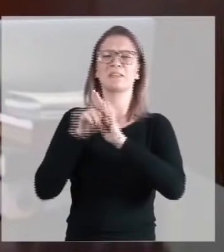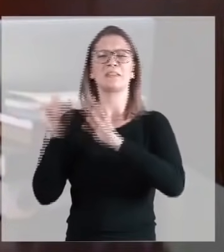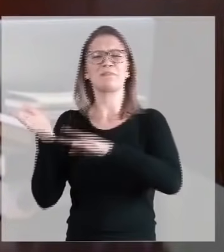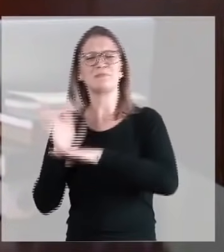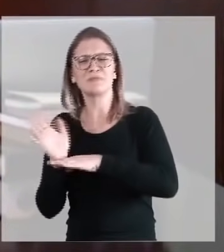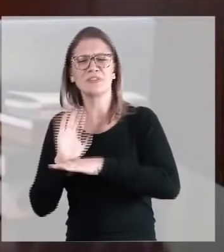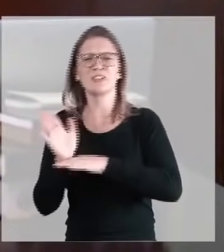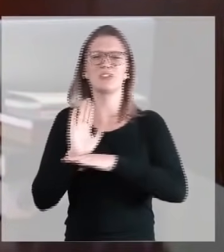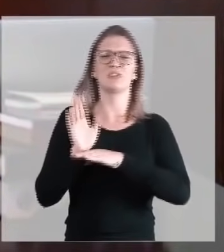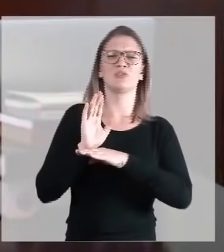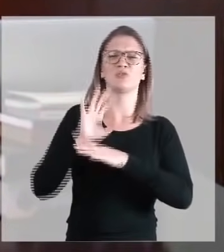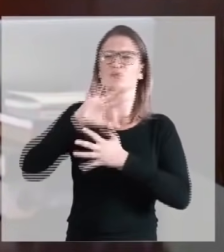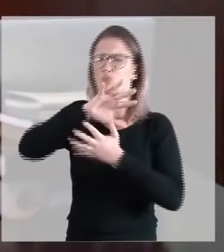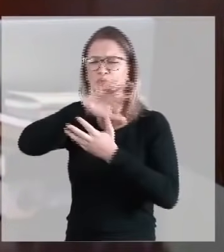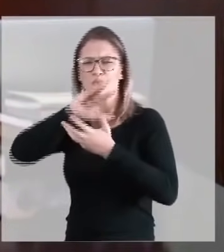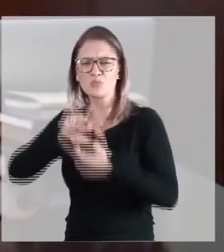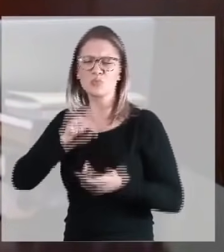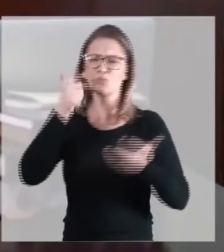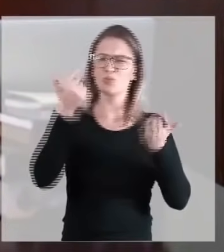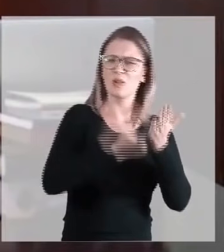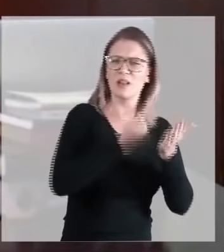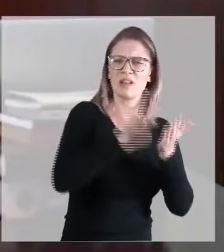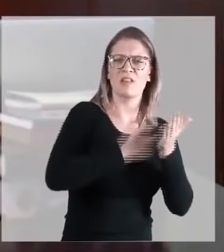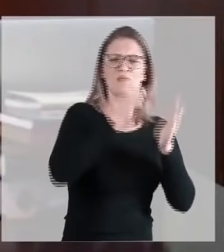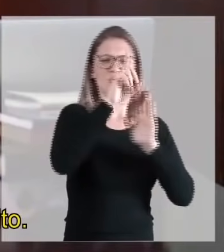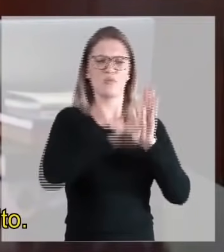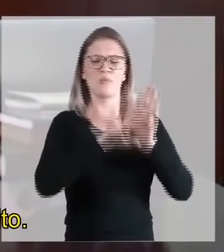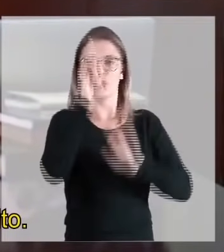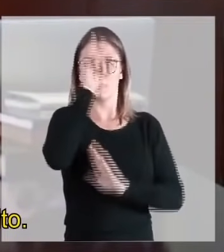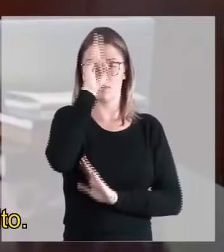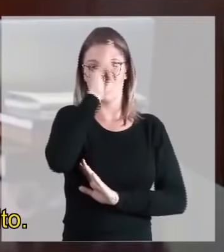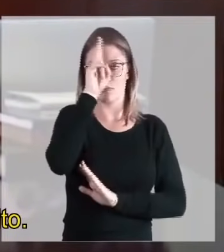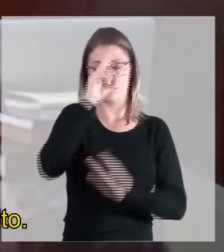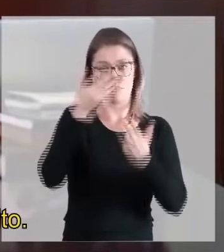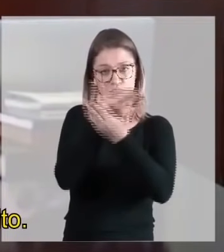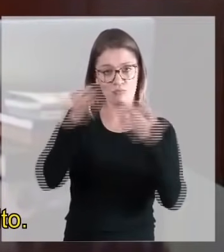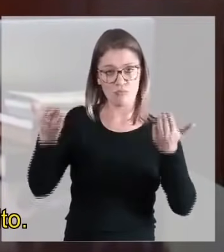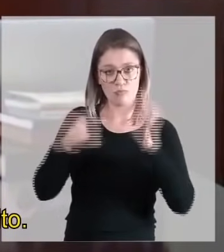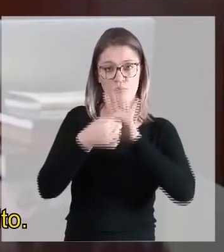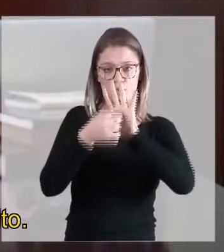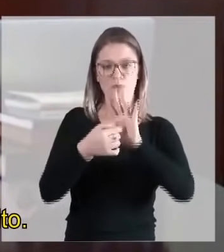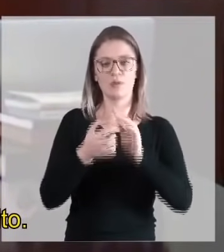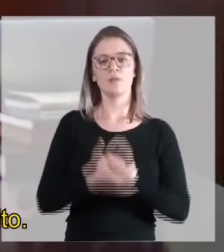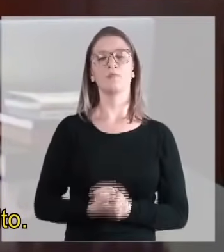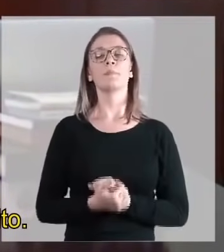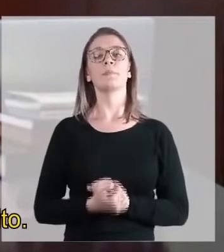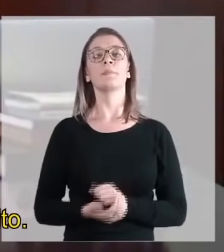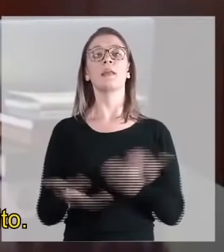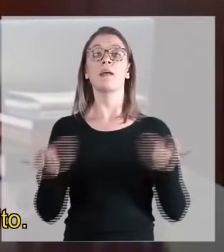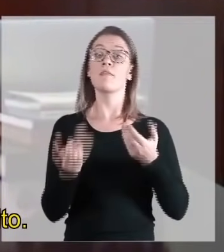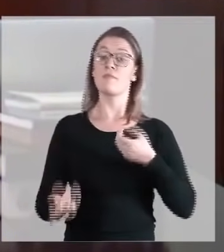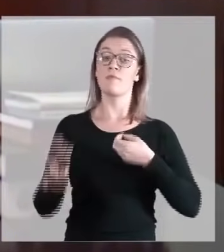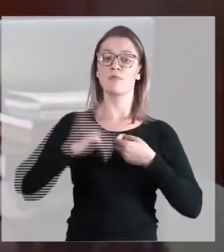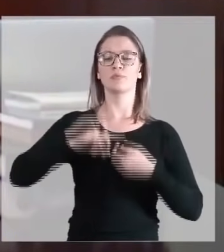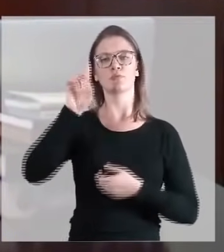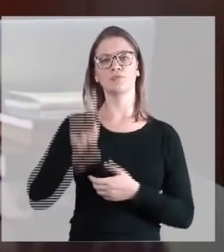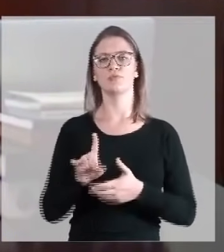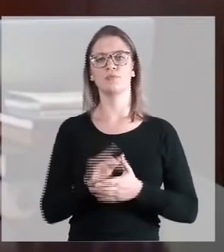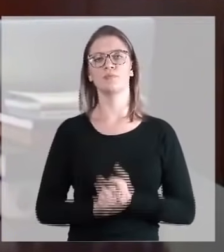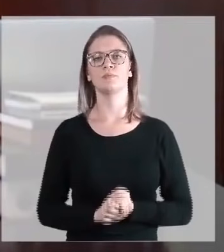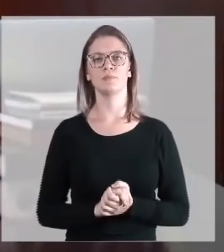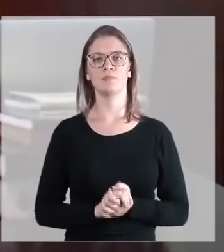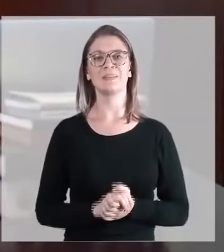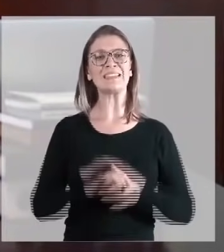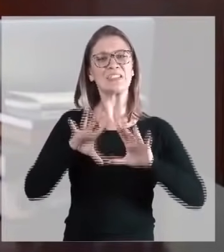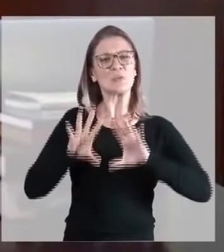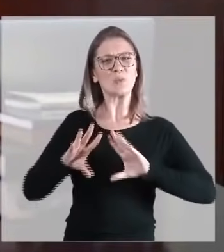vídeos internacionais, livros, documentos históricos que eu trouxe para os senhores, vamos voltar para a questão do direito. Esses